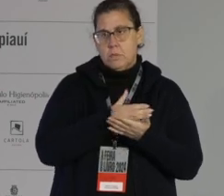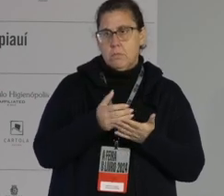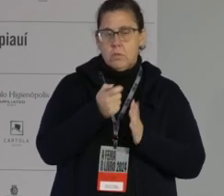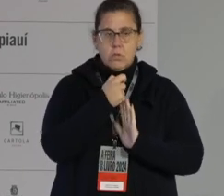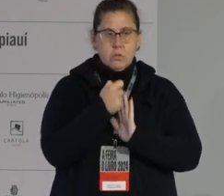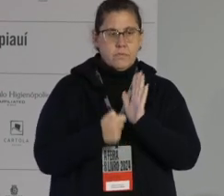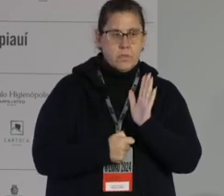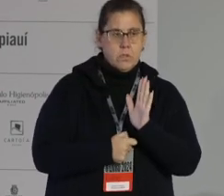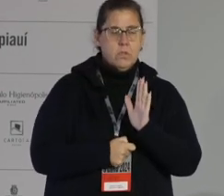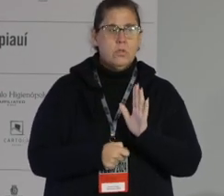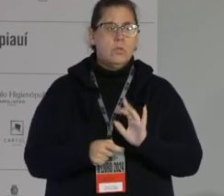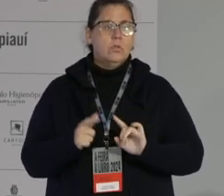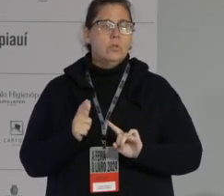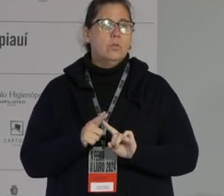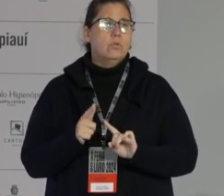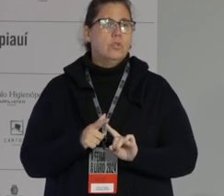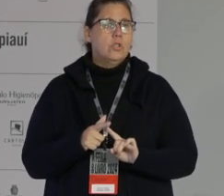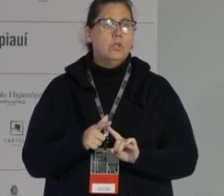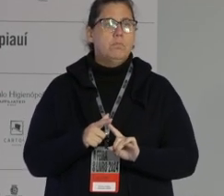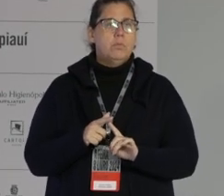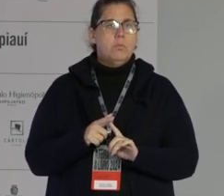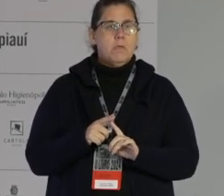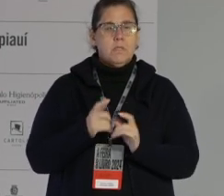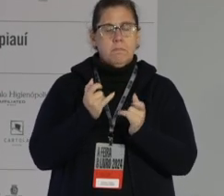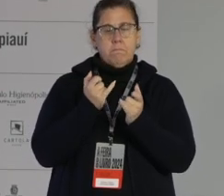num estilo mais próximo